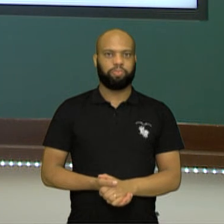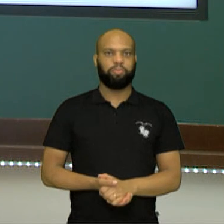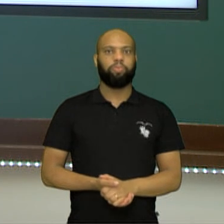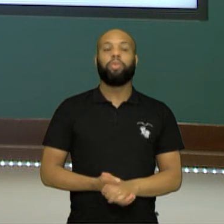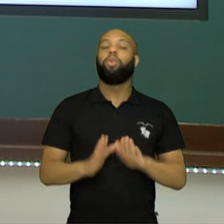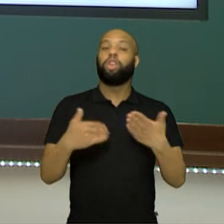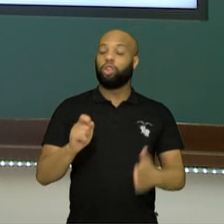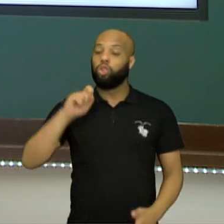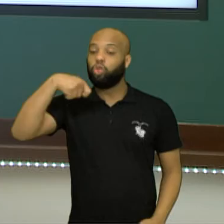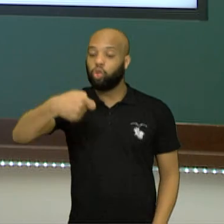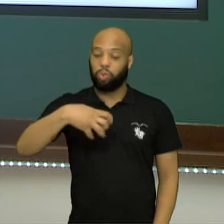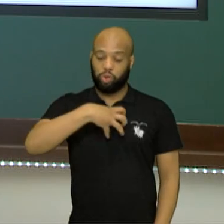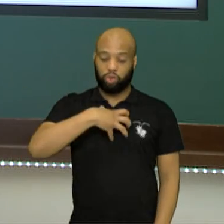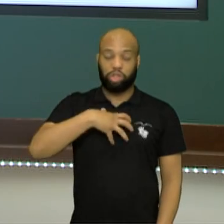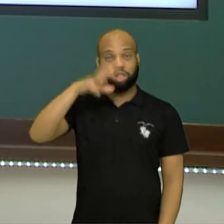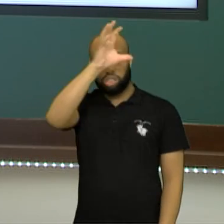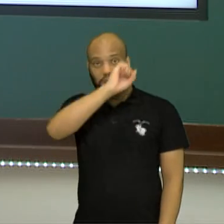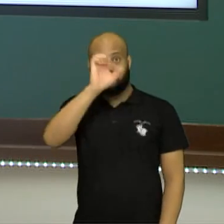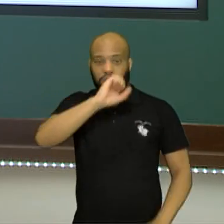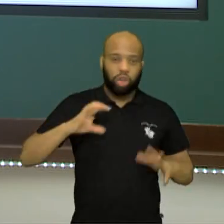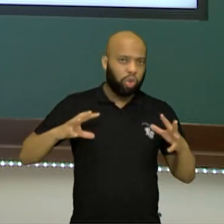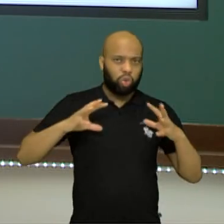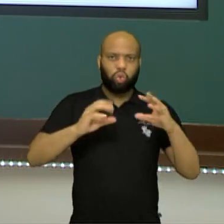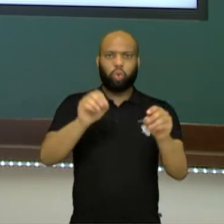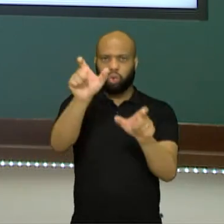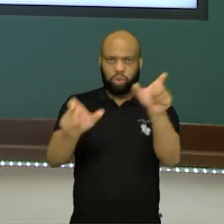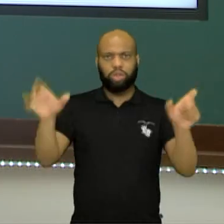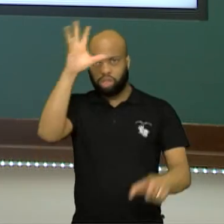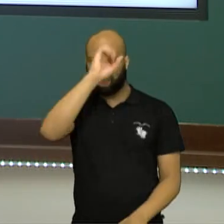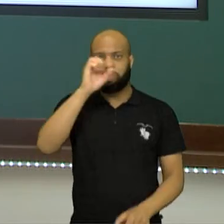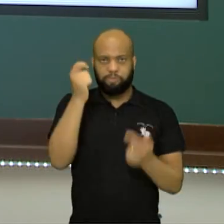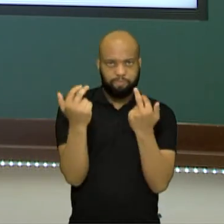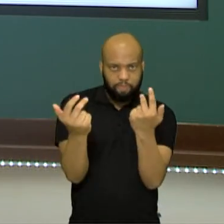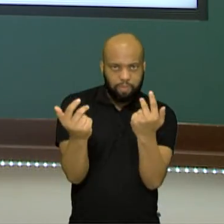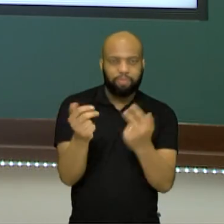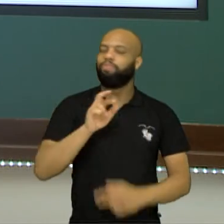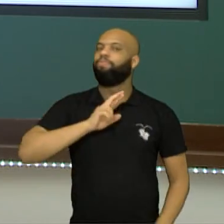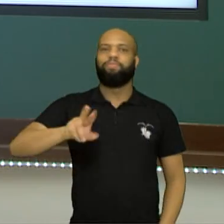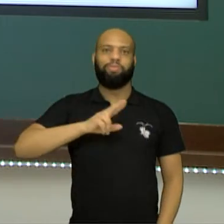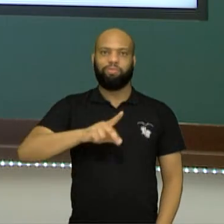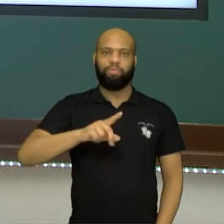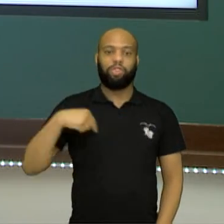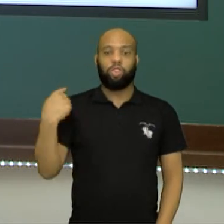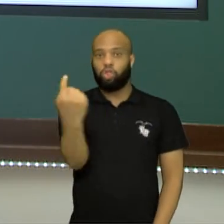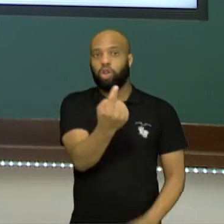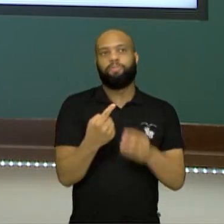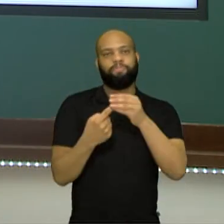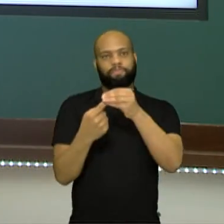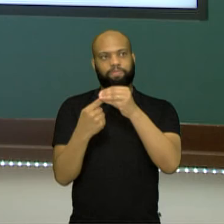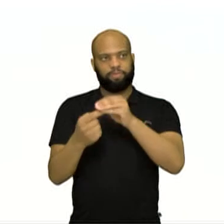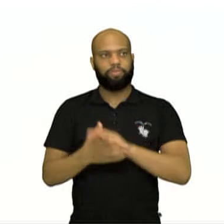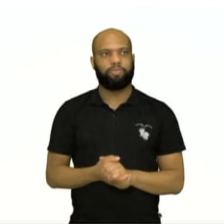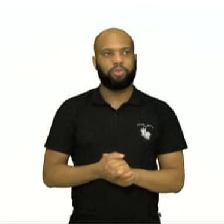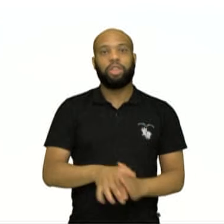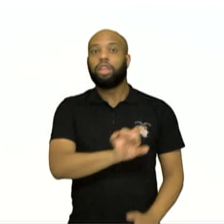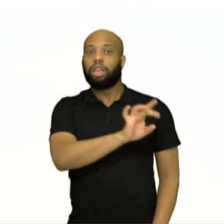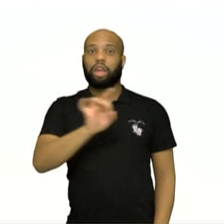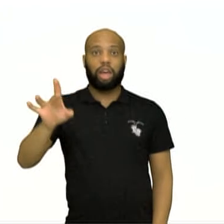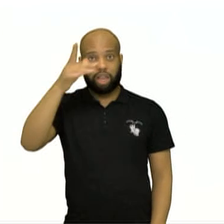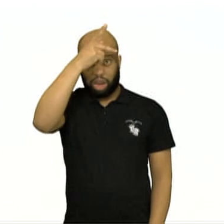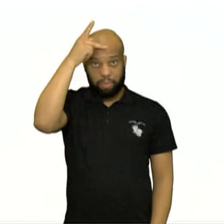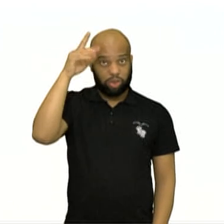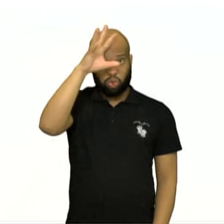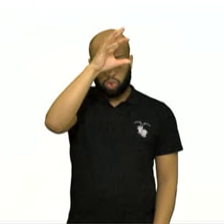Sobre as formas de aprender. Todas as pessoas aprendem da mesma forma? Não, somos seres únicos. Cada pessoa aprende